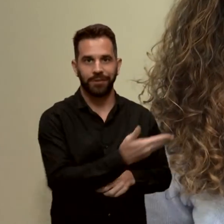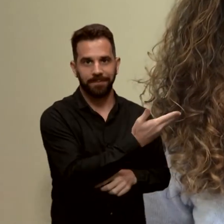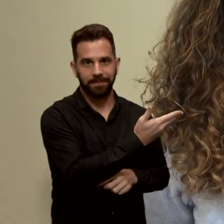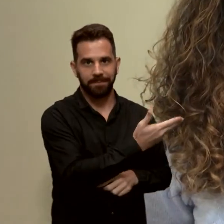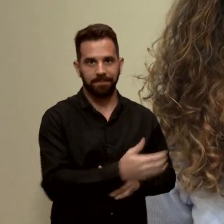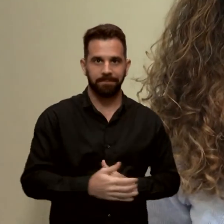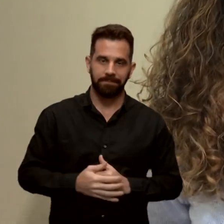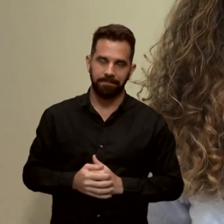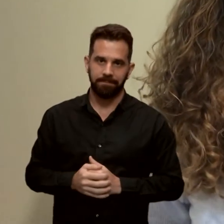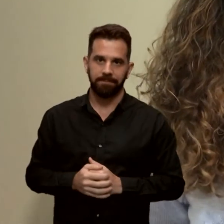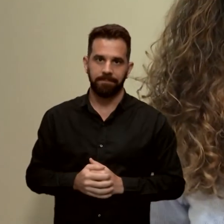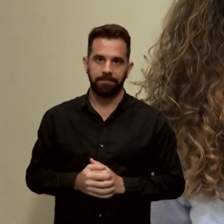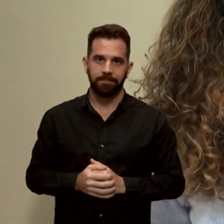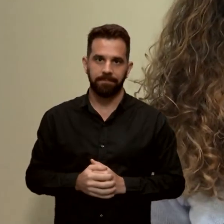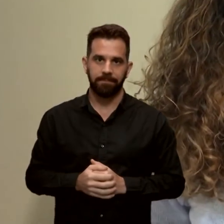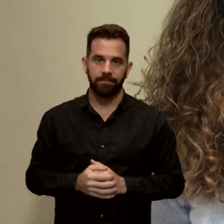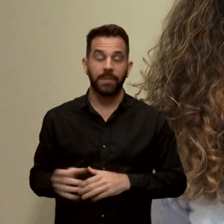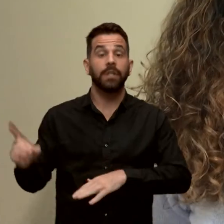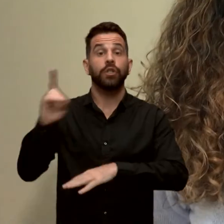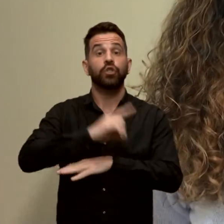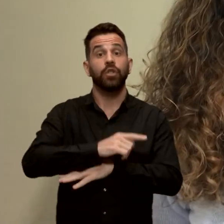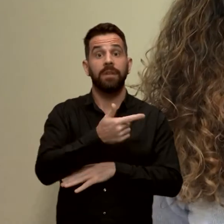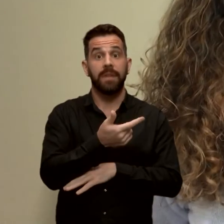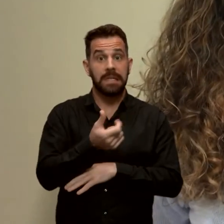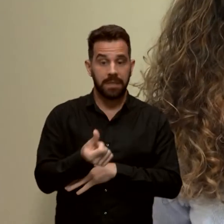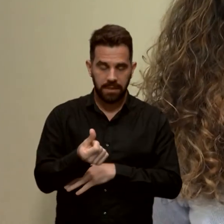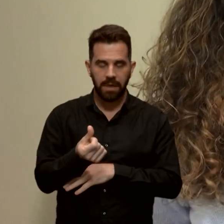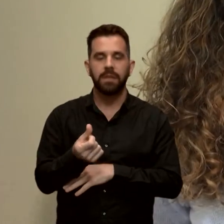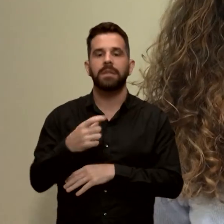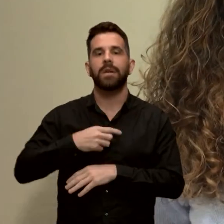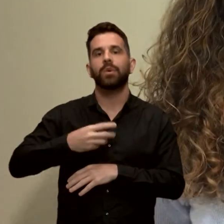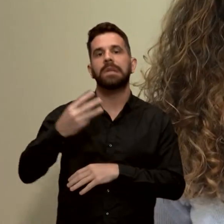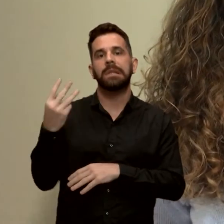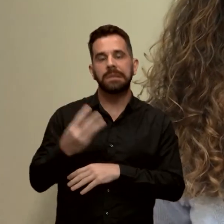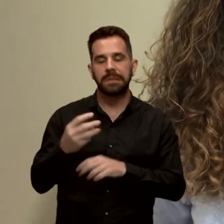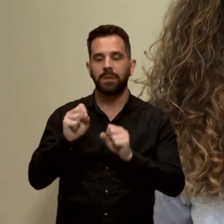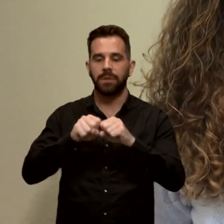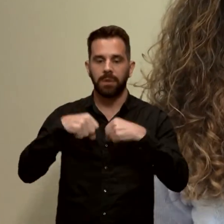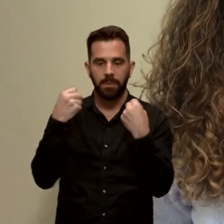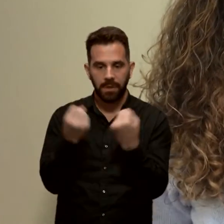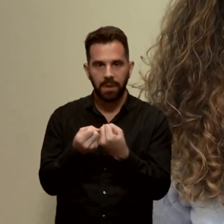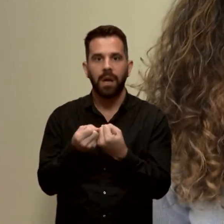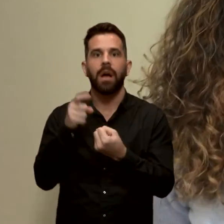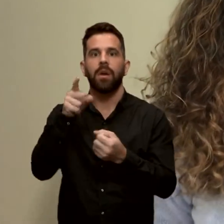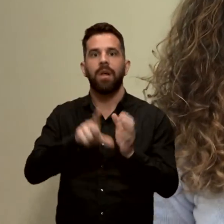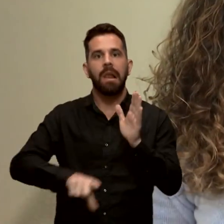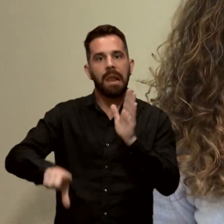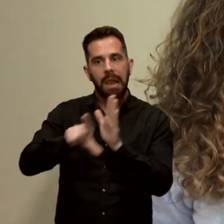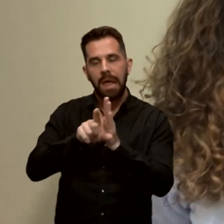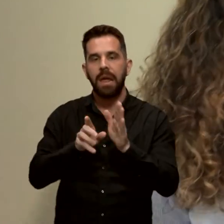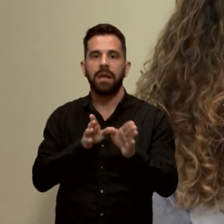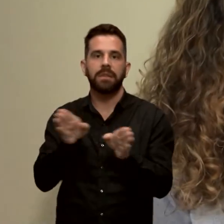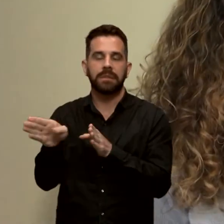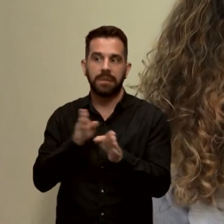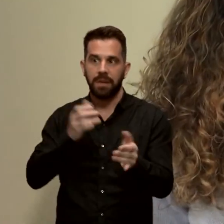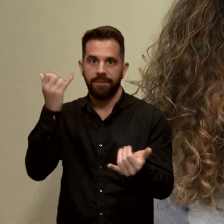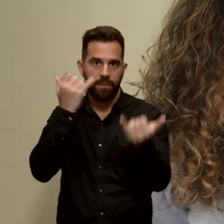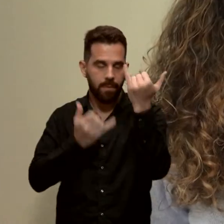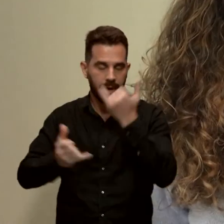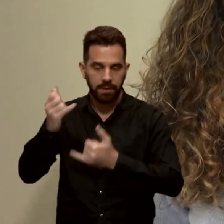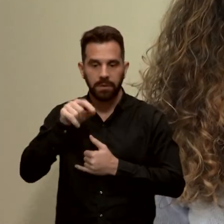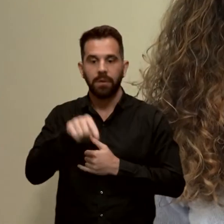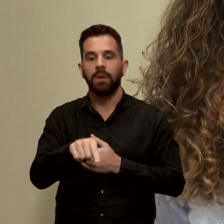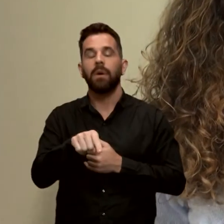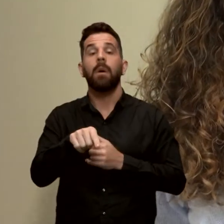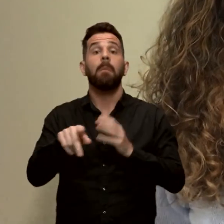tela. E no dia 26 ocorre o 3º seminário sobre a Lei de Acesso à Informação. O webinário é uma realização